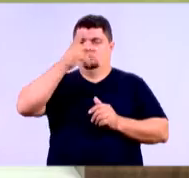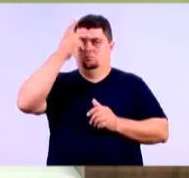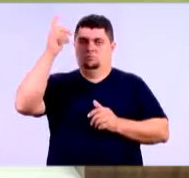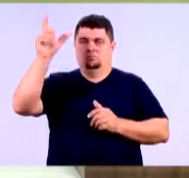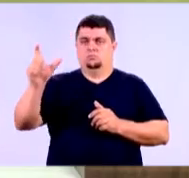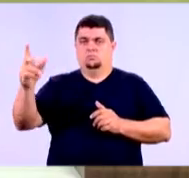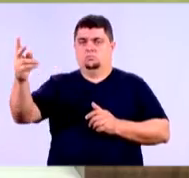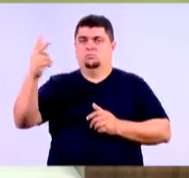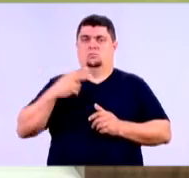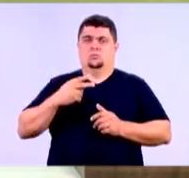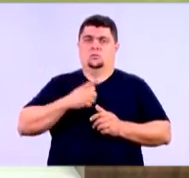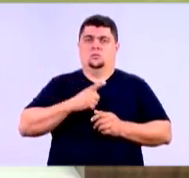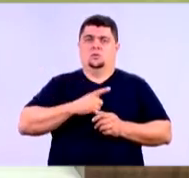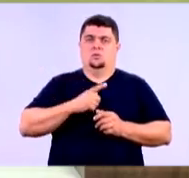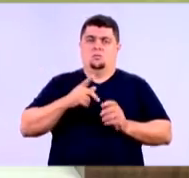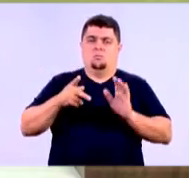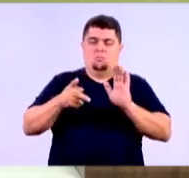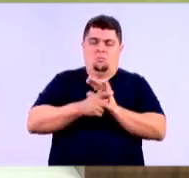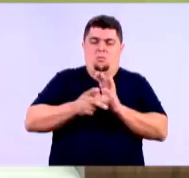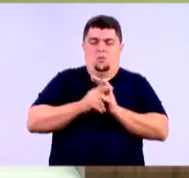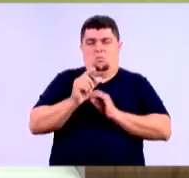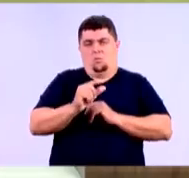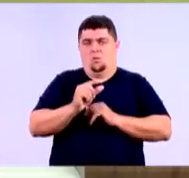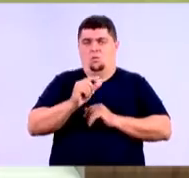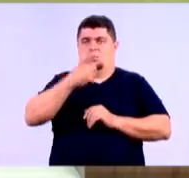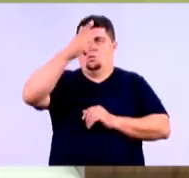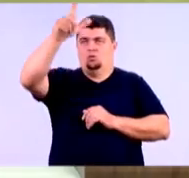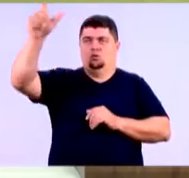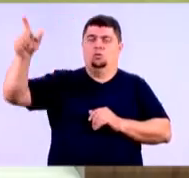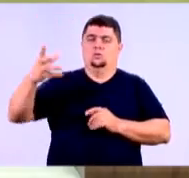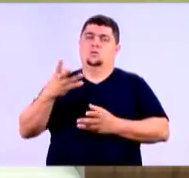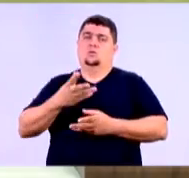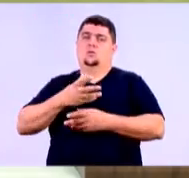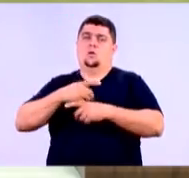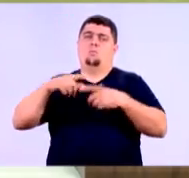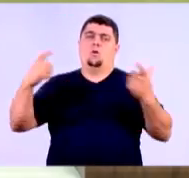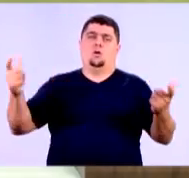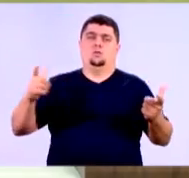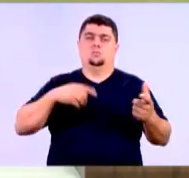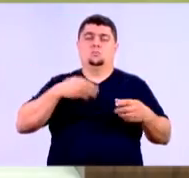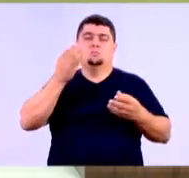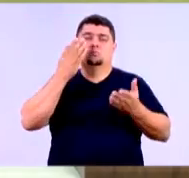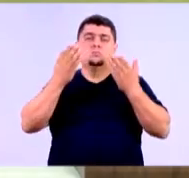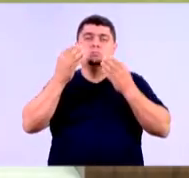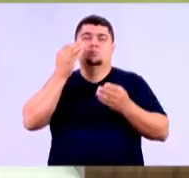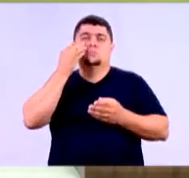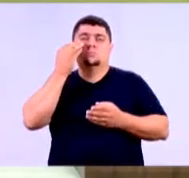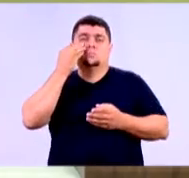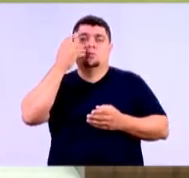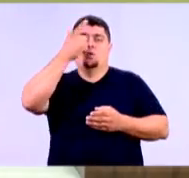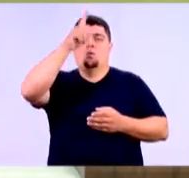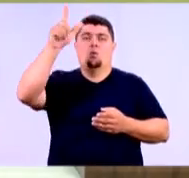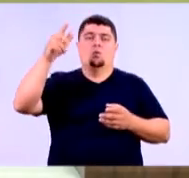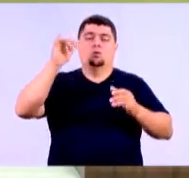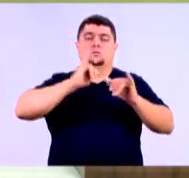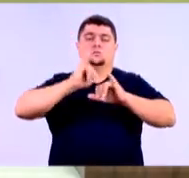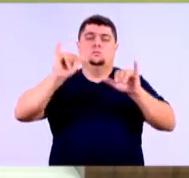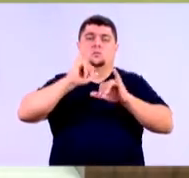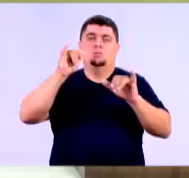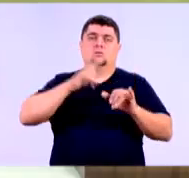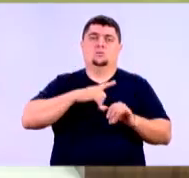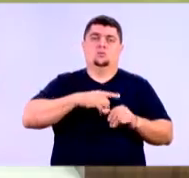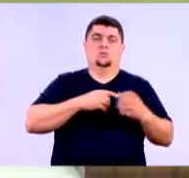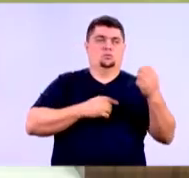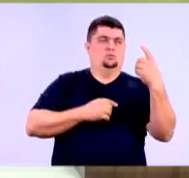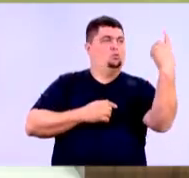capital de terceiros do que patrimônio próprio nessa empresa. Aí você tem que analisar juntamente com os outros dados, claro, né? Nenhum desses indicadores